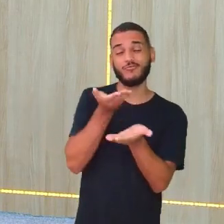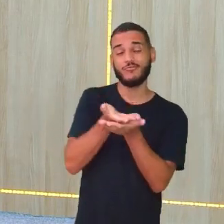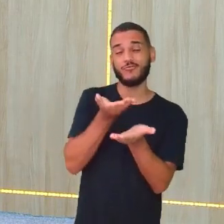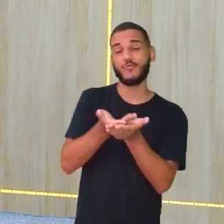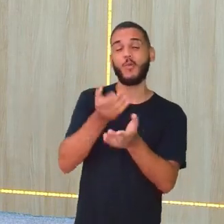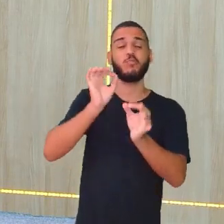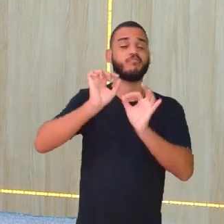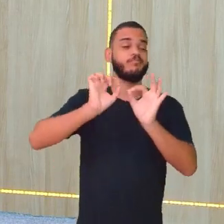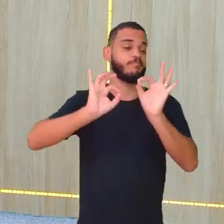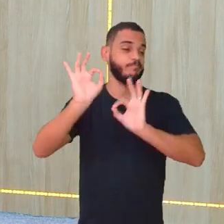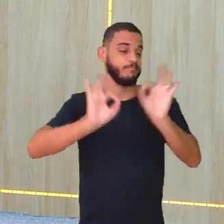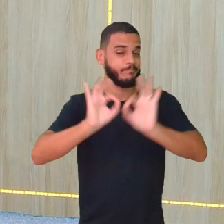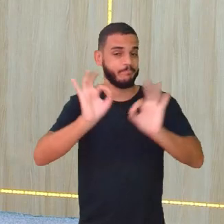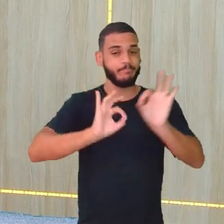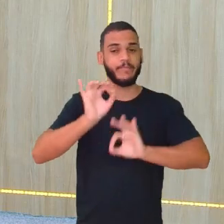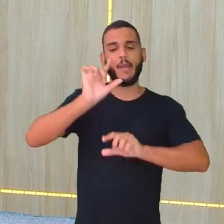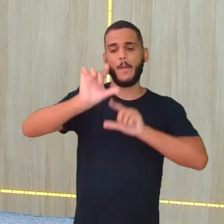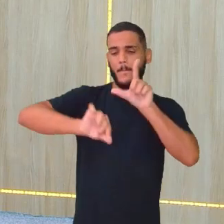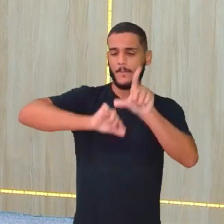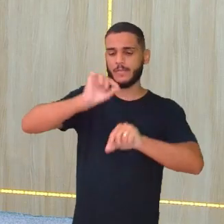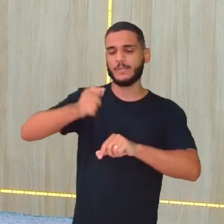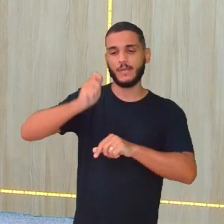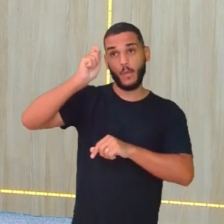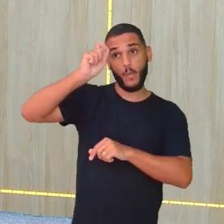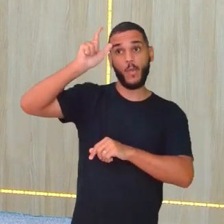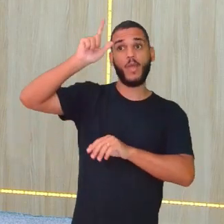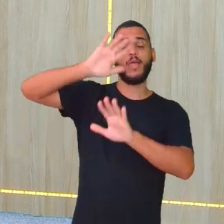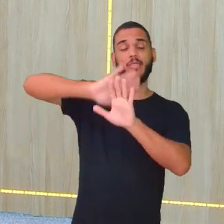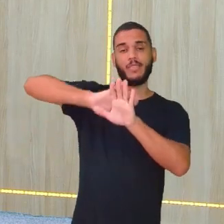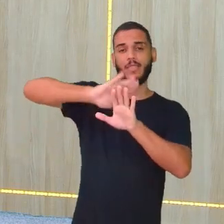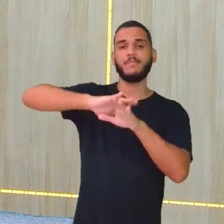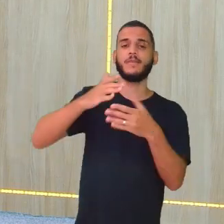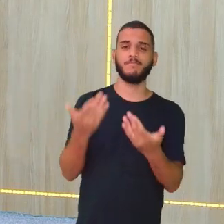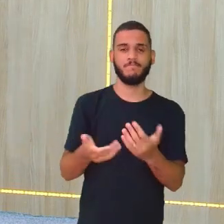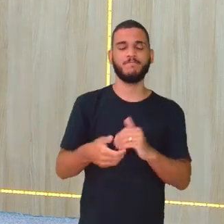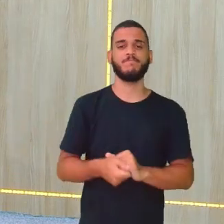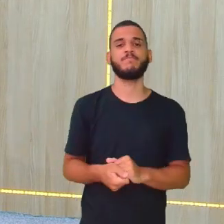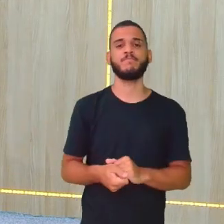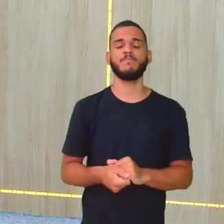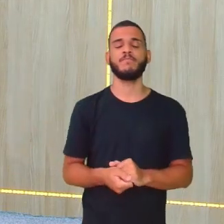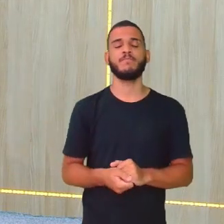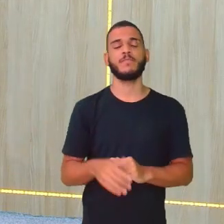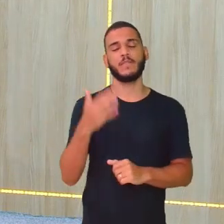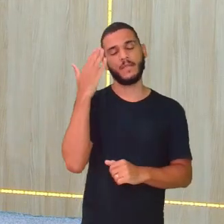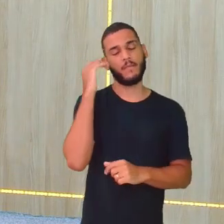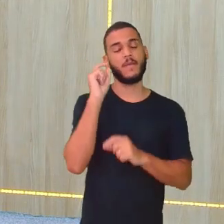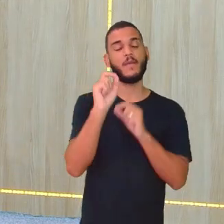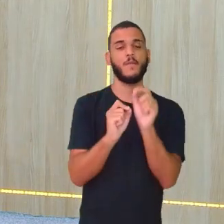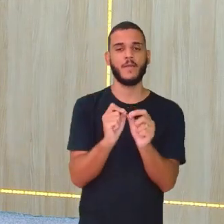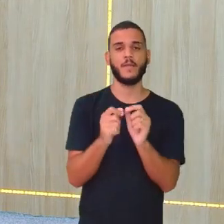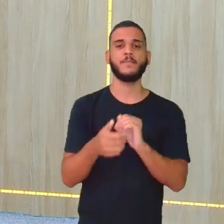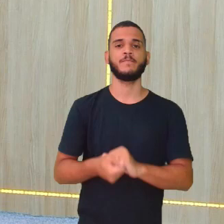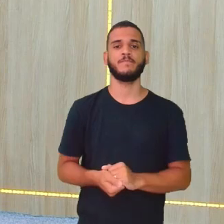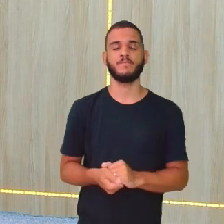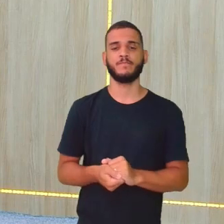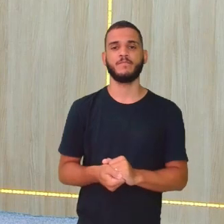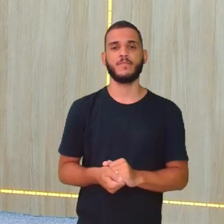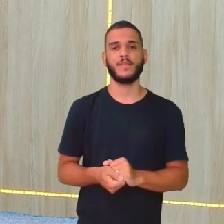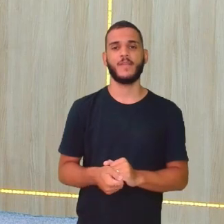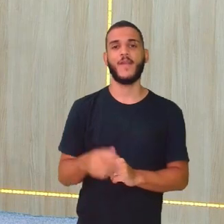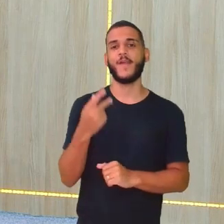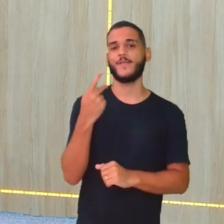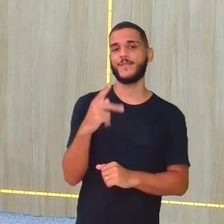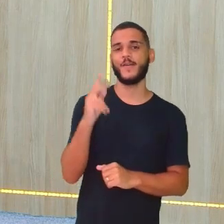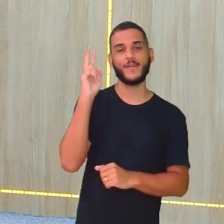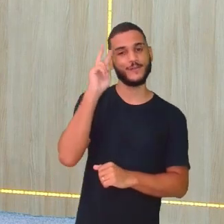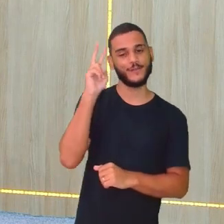uma seleção ali criativa do que vai entrar e do que não vai entrar. Dito isso, eu quero saber, assim, qual é a sua história preferida,